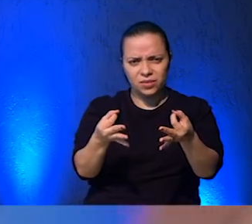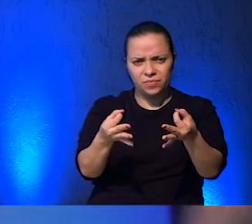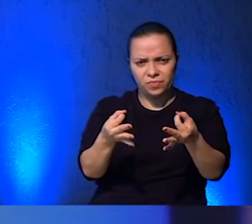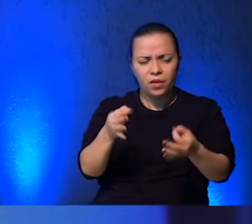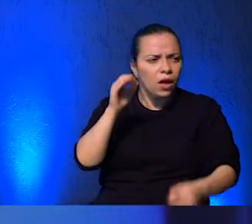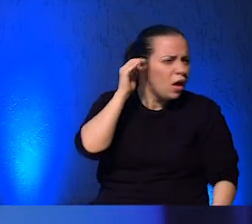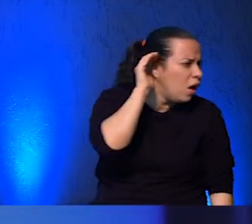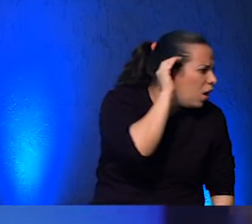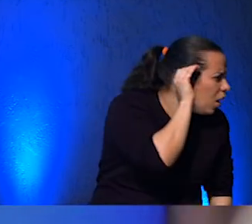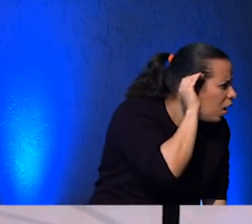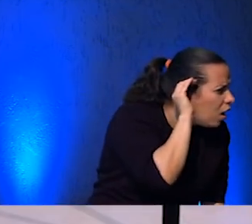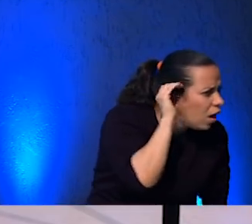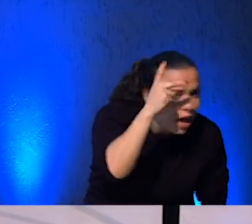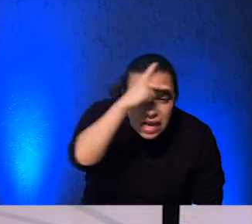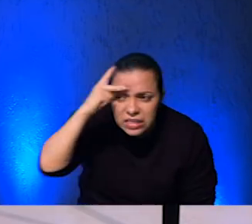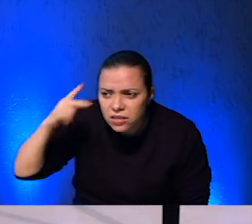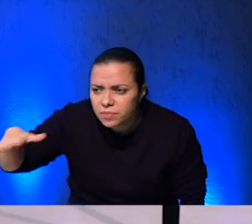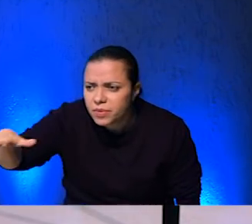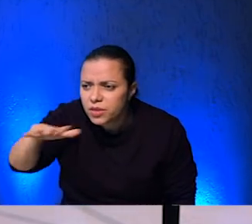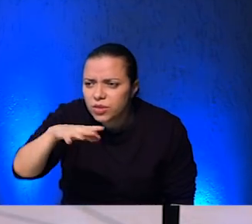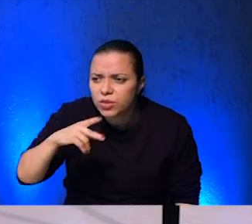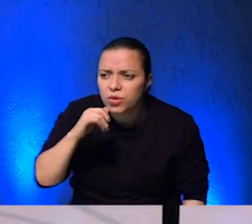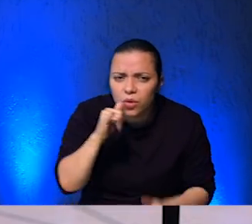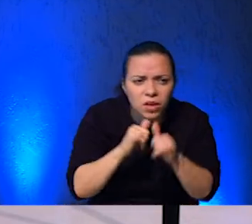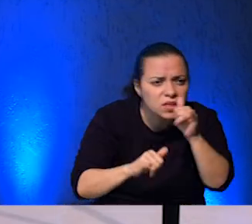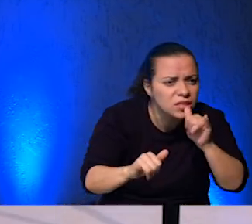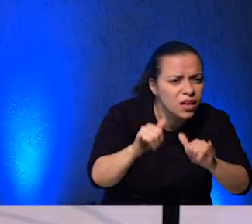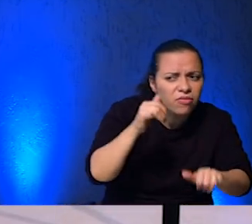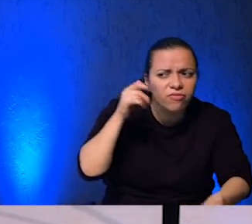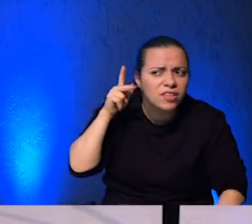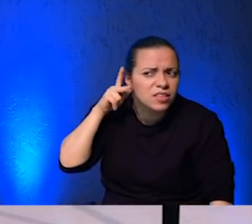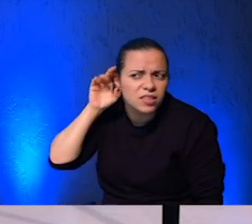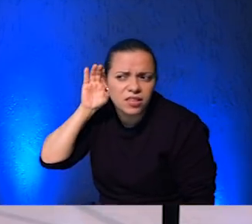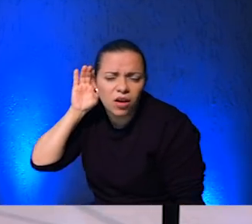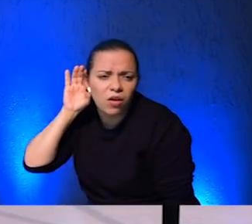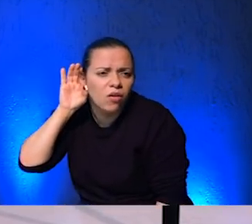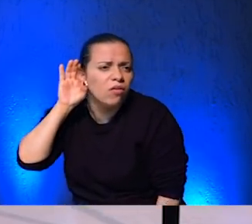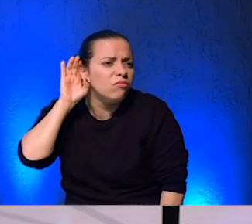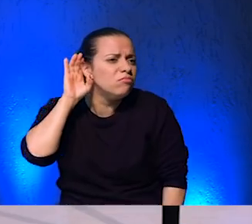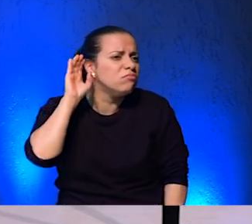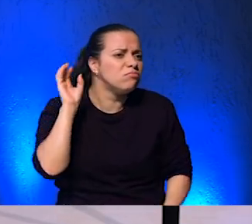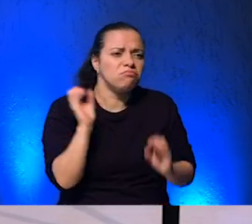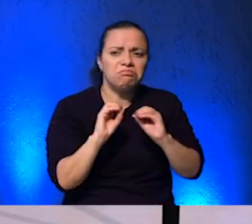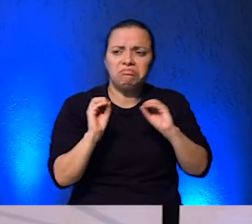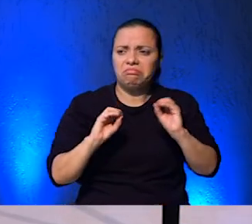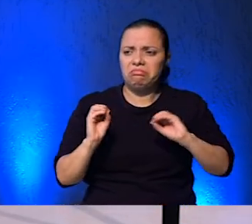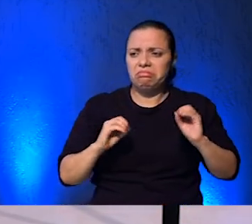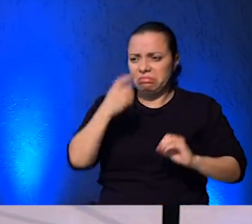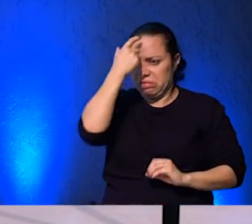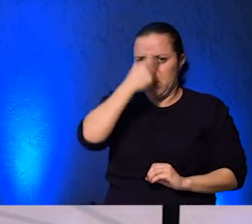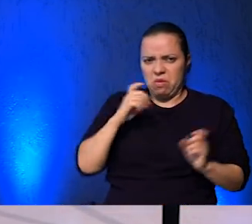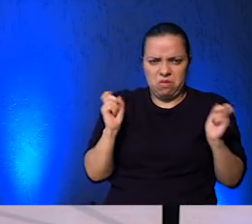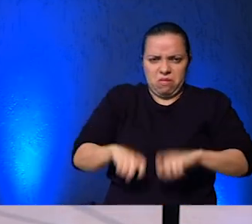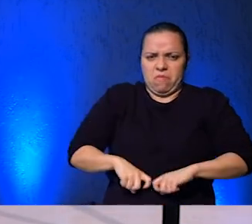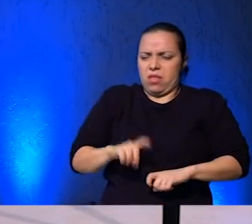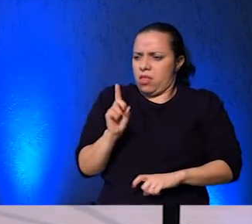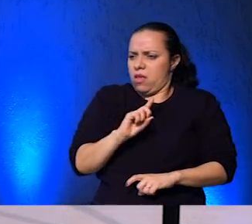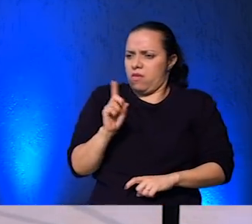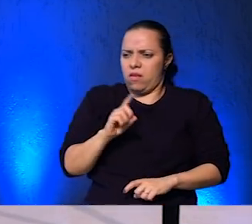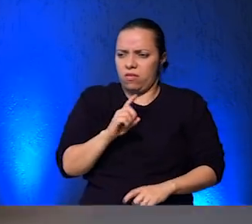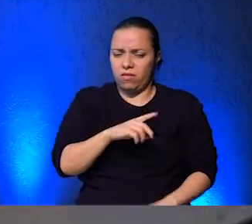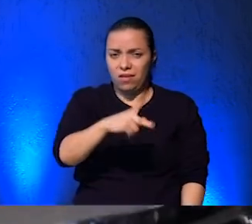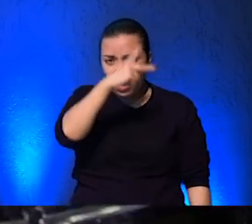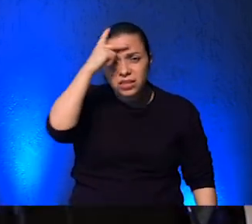escuta a voz sua voz é possível economizar tudo você a profecia